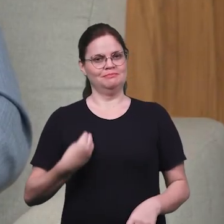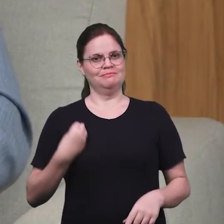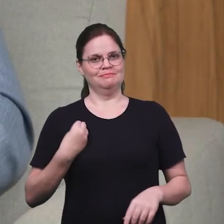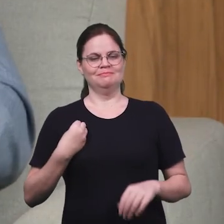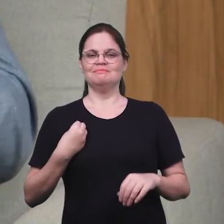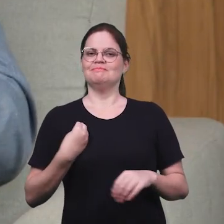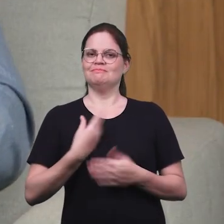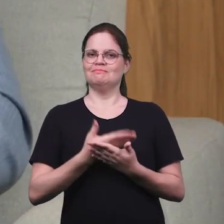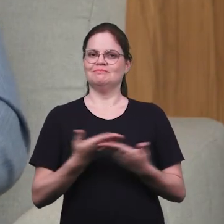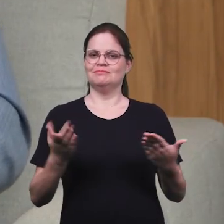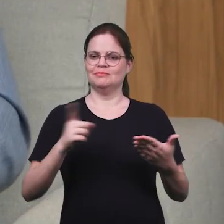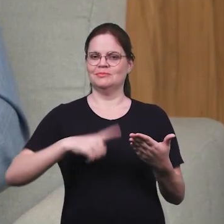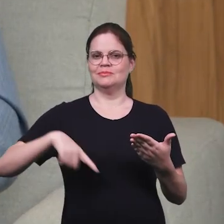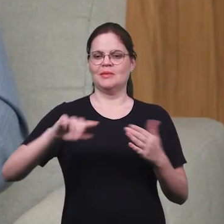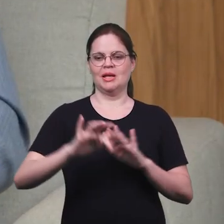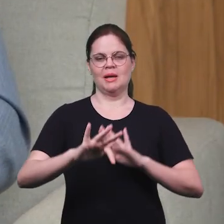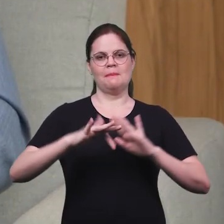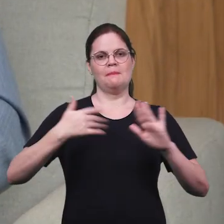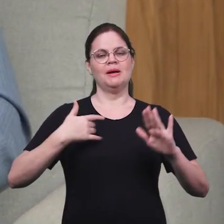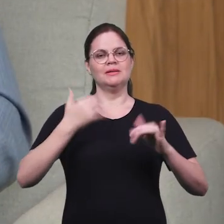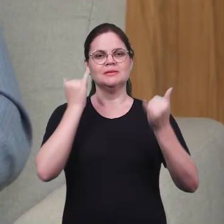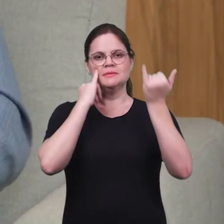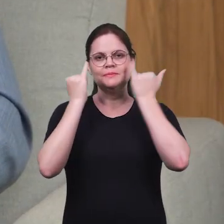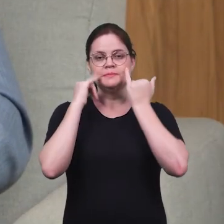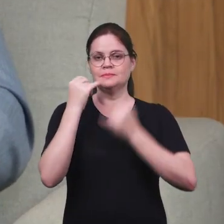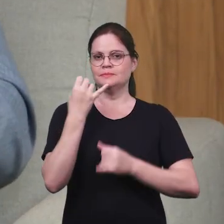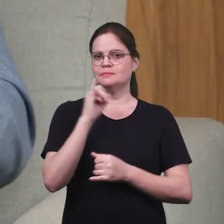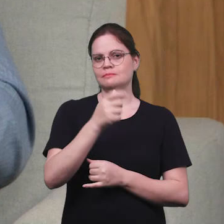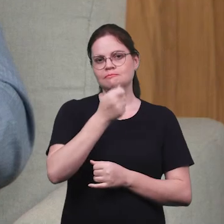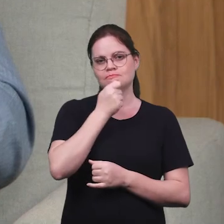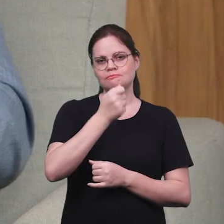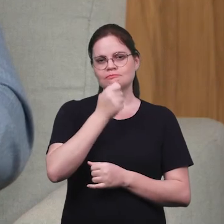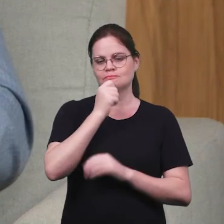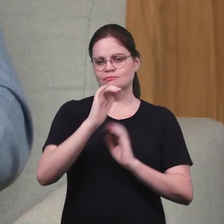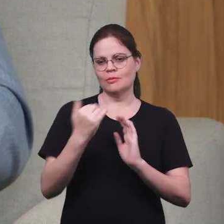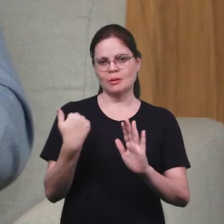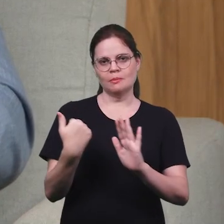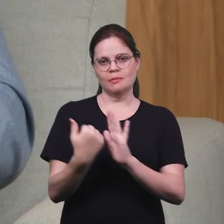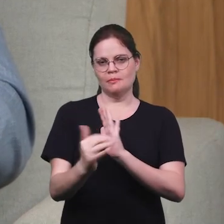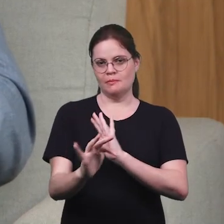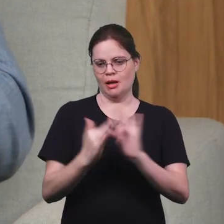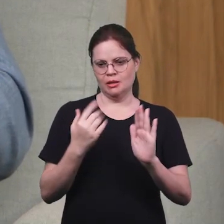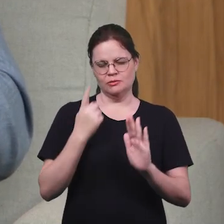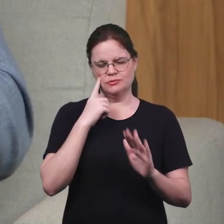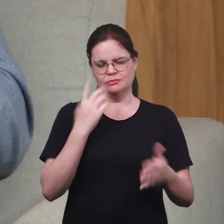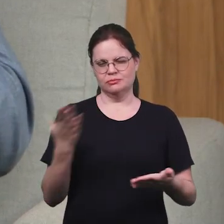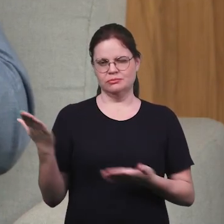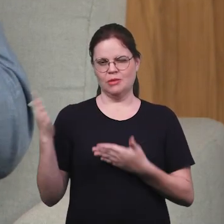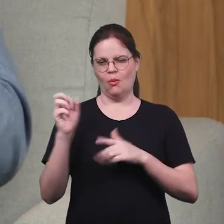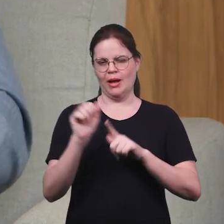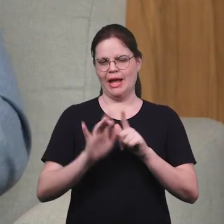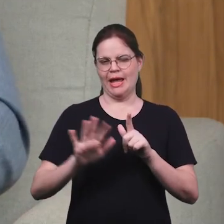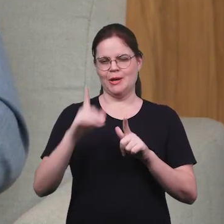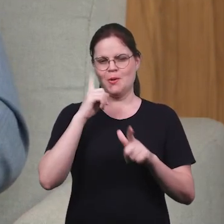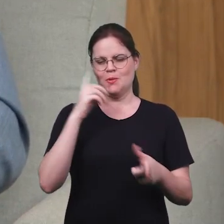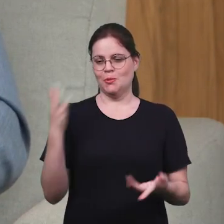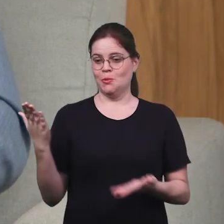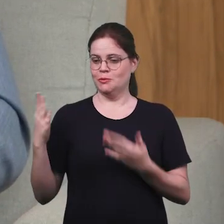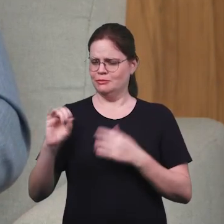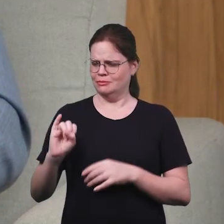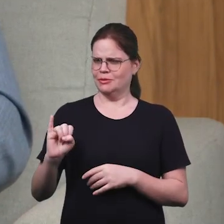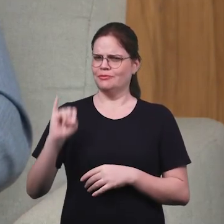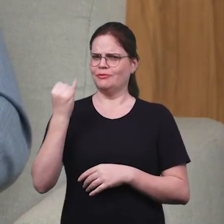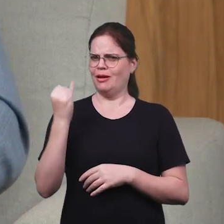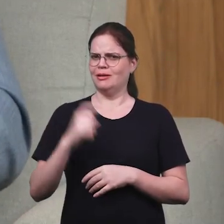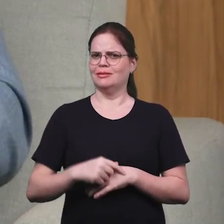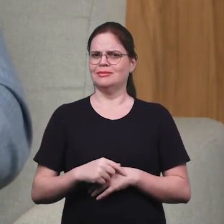participar com os nossos irmãos que enviam os seus recados. Se você ainda não enviou o seu recado, olha, aproveita agora, está aparecendo um QR Code na tela.